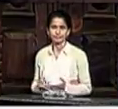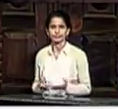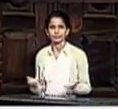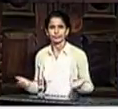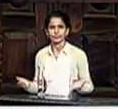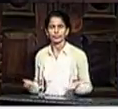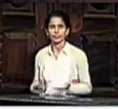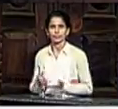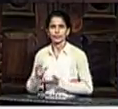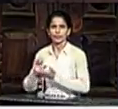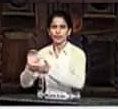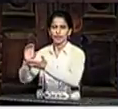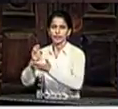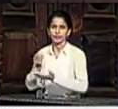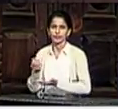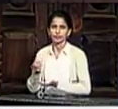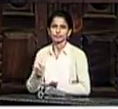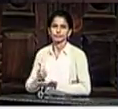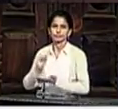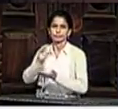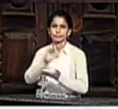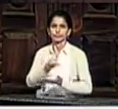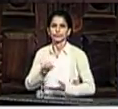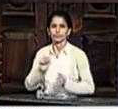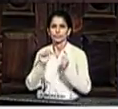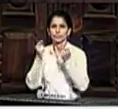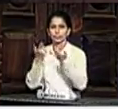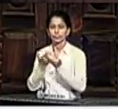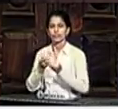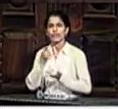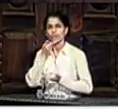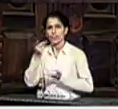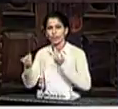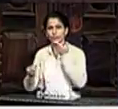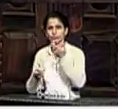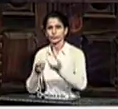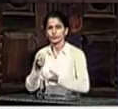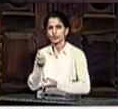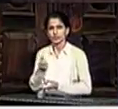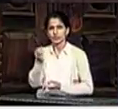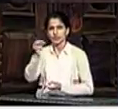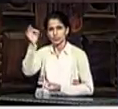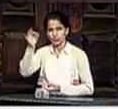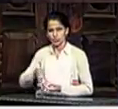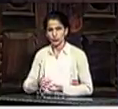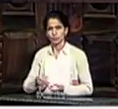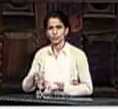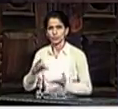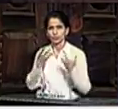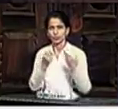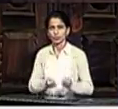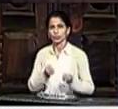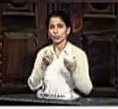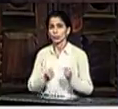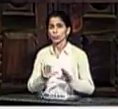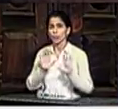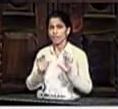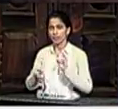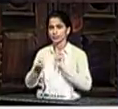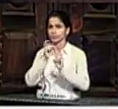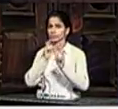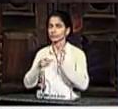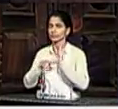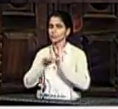incentivos dados foram referendados por esta casa, é verdade, por esta casa aprovou, mas aprovou discutindo,